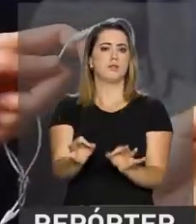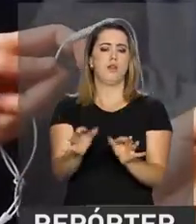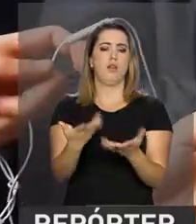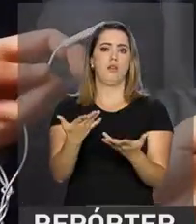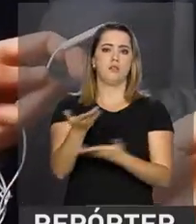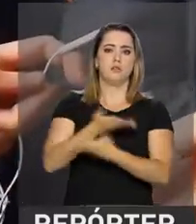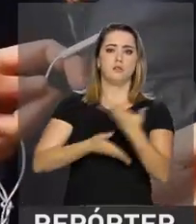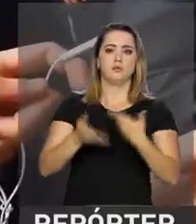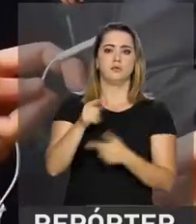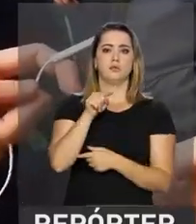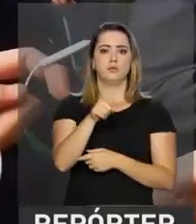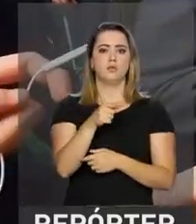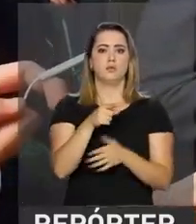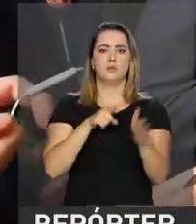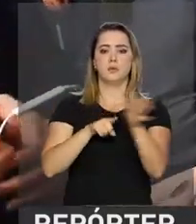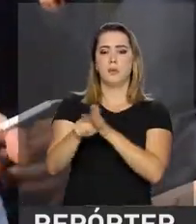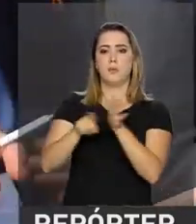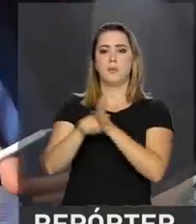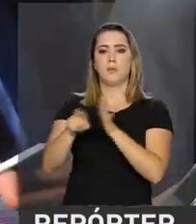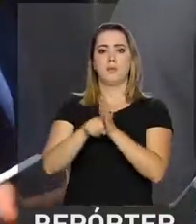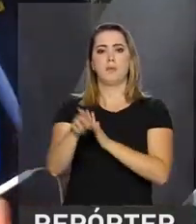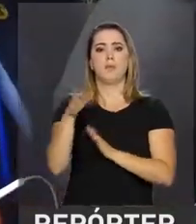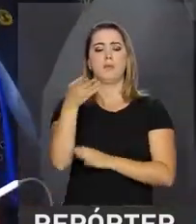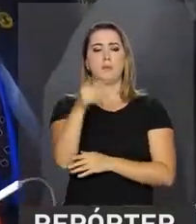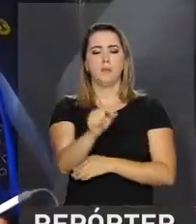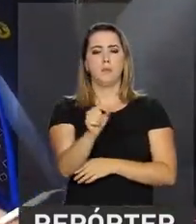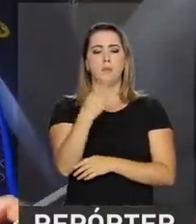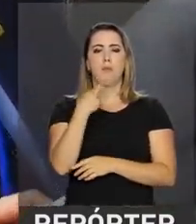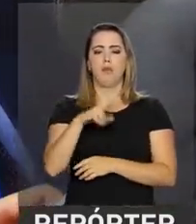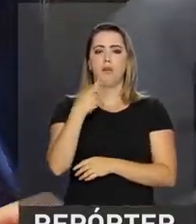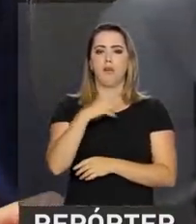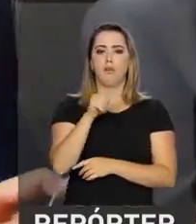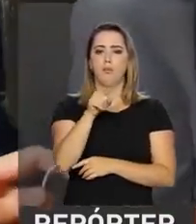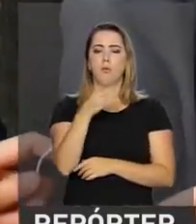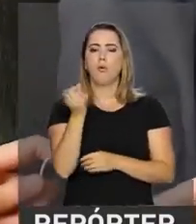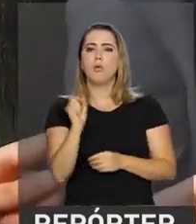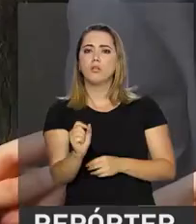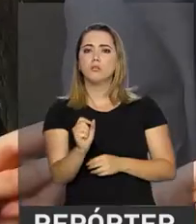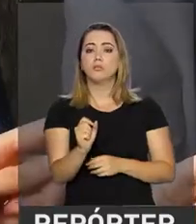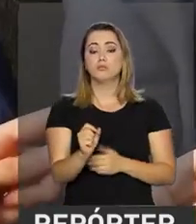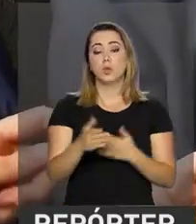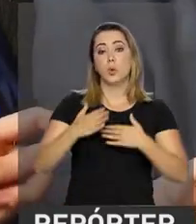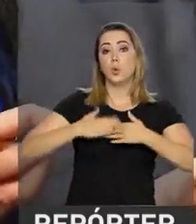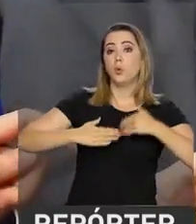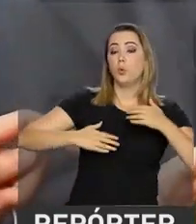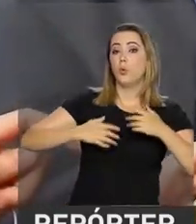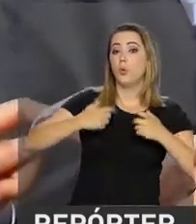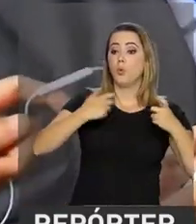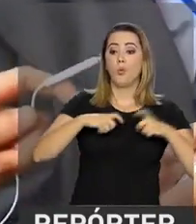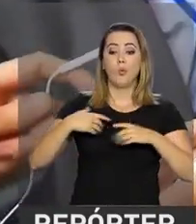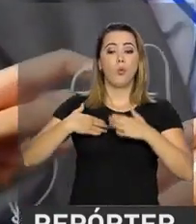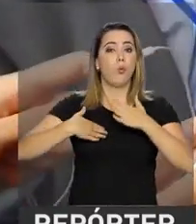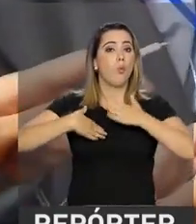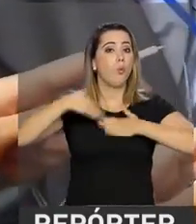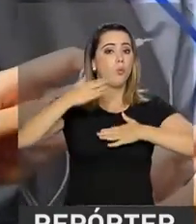senhor criticou nacionalismo exacerbado. O senhor é um recado ao governo americano? Acho que todo e qualquer nacionalismo, toda e